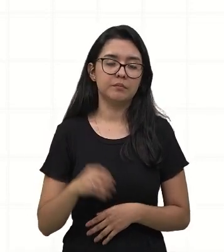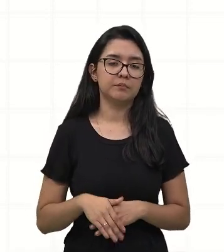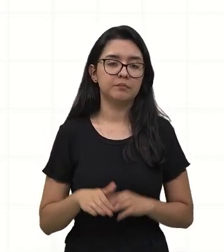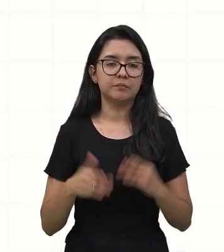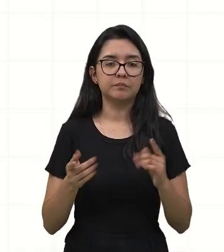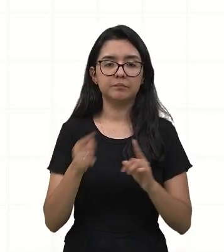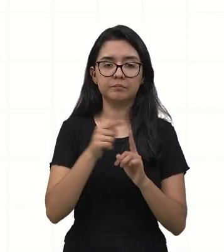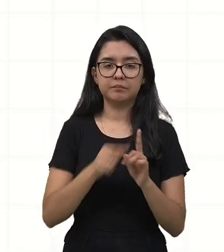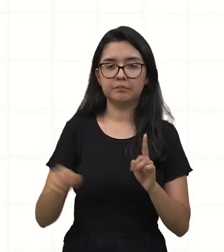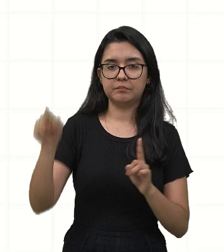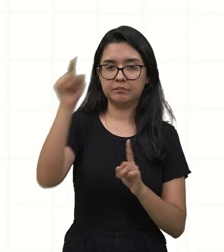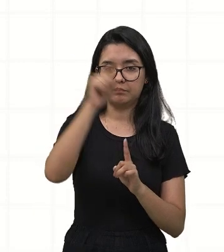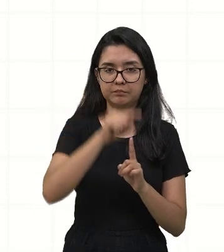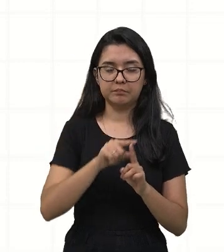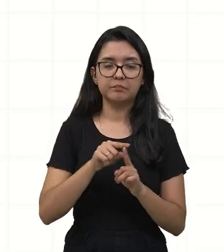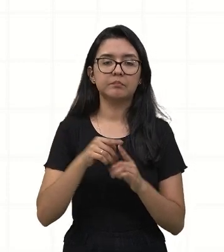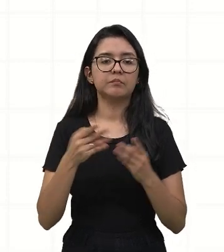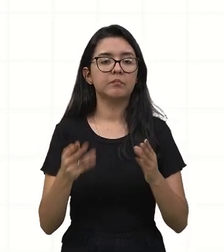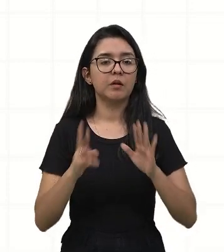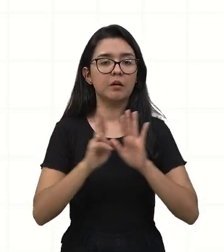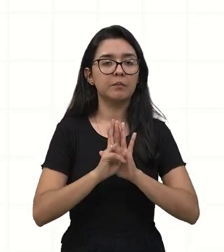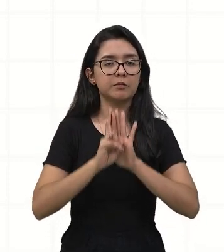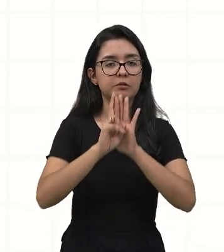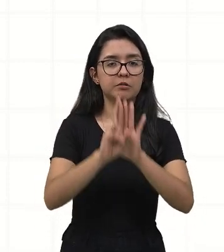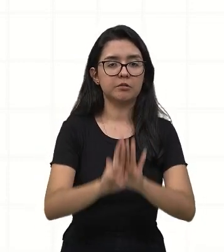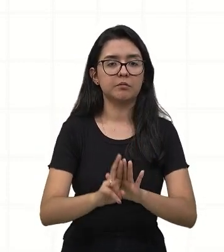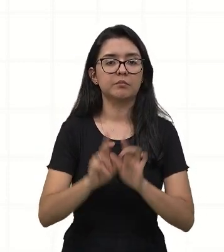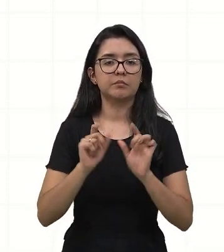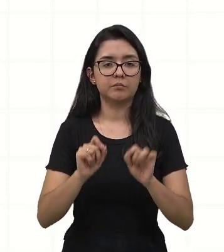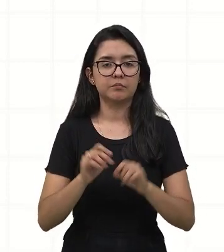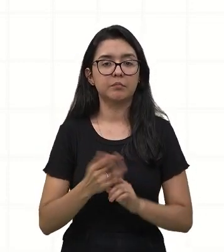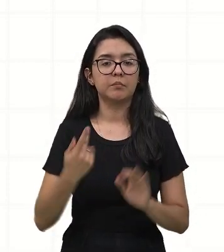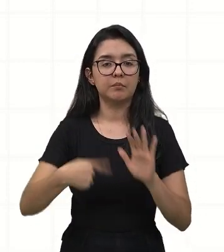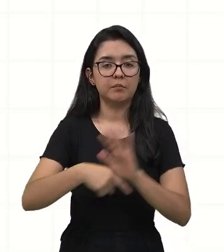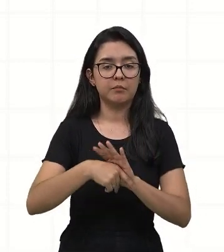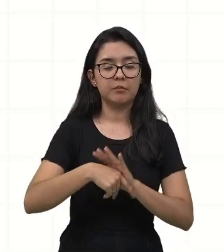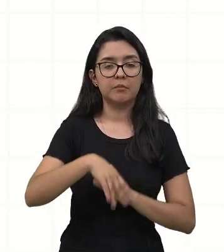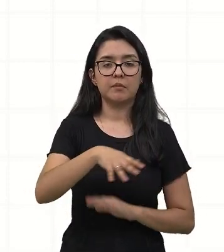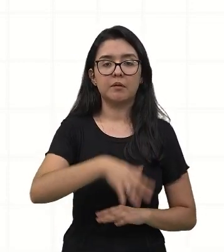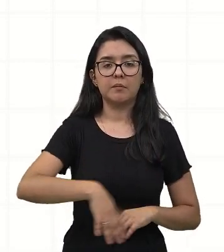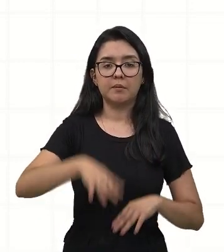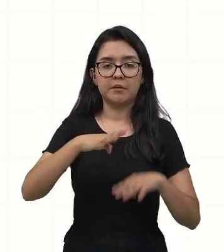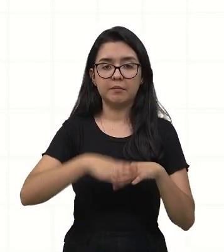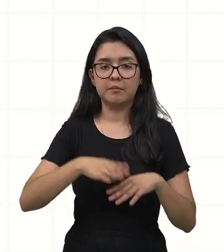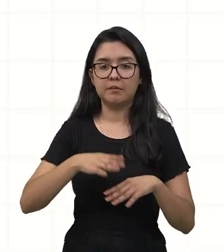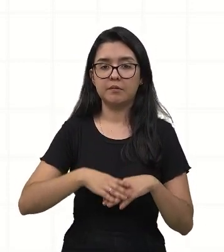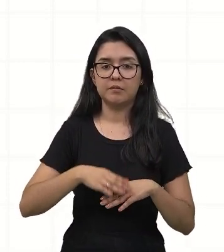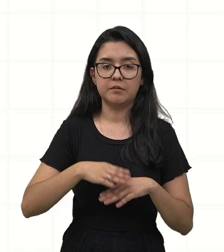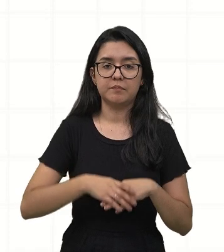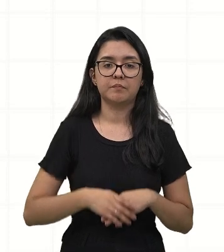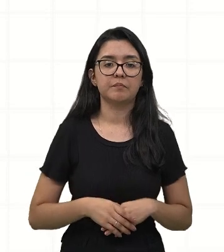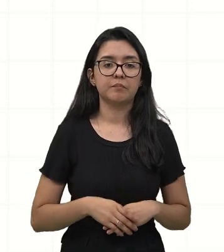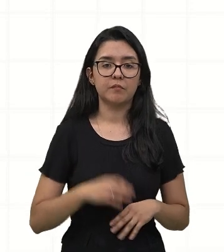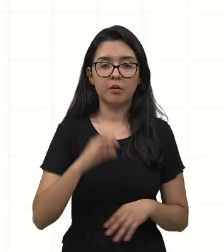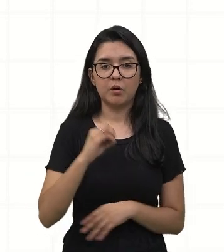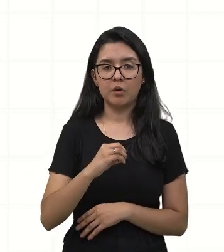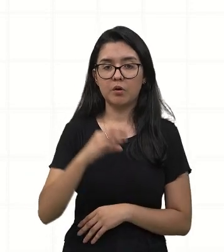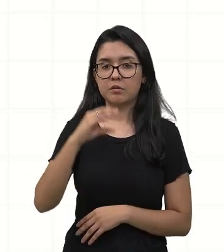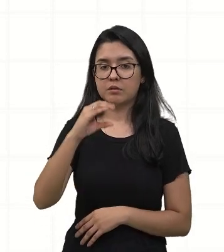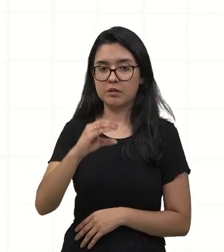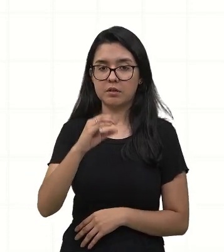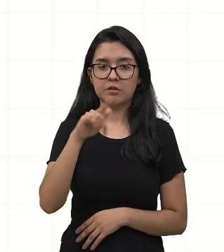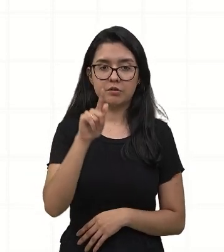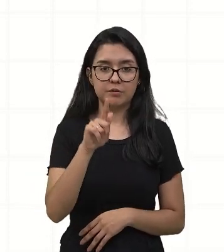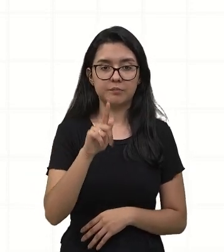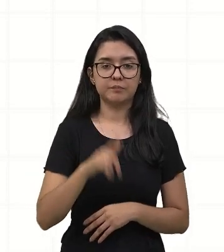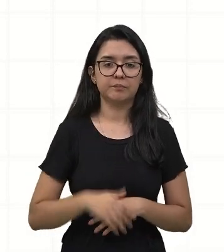de uma volta completa, nós representamos na linguagem matemática desta maneira aqui, ó, origem, CG, tá